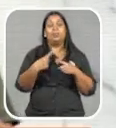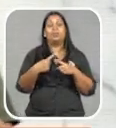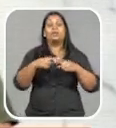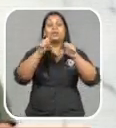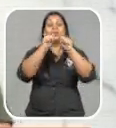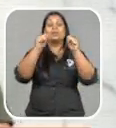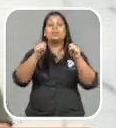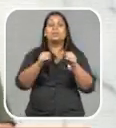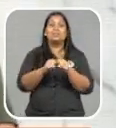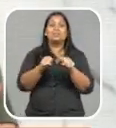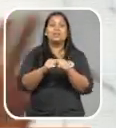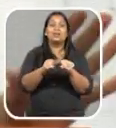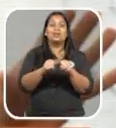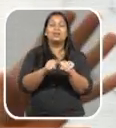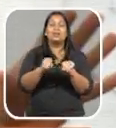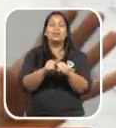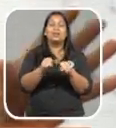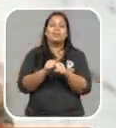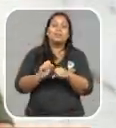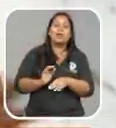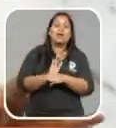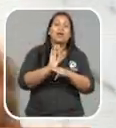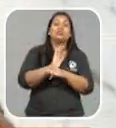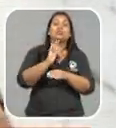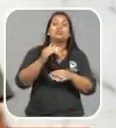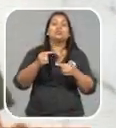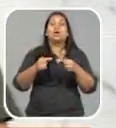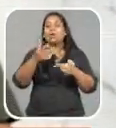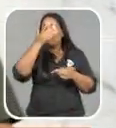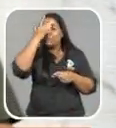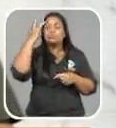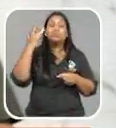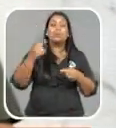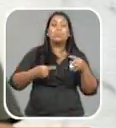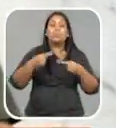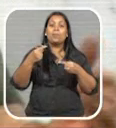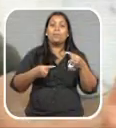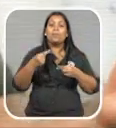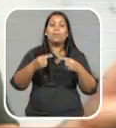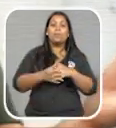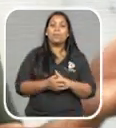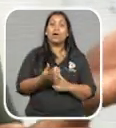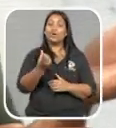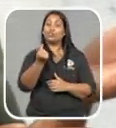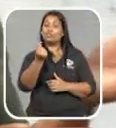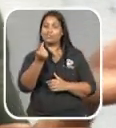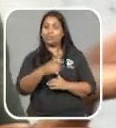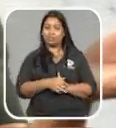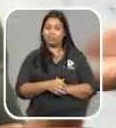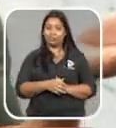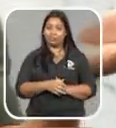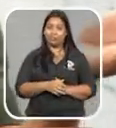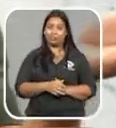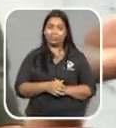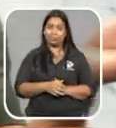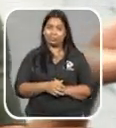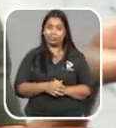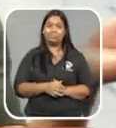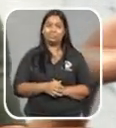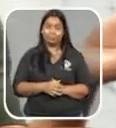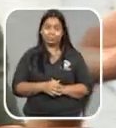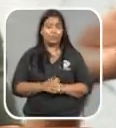gente que vai ter grana, com 3, 4 mandatos que se diferencia, o resto não, é a mesma lógica. Não tem soluções. Ah, se a Câmara tiver